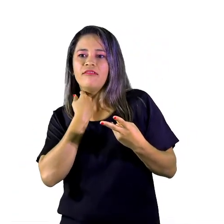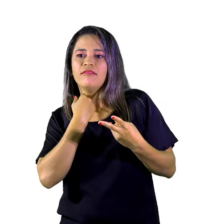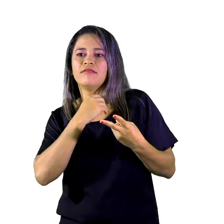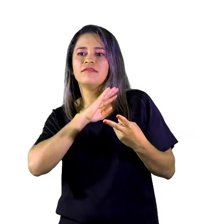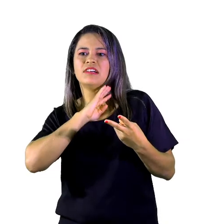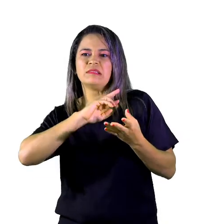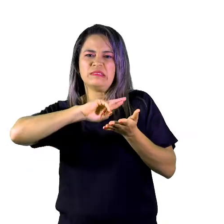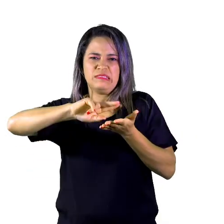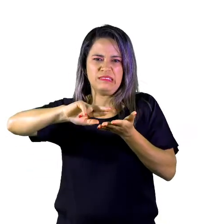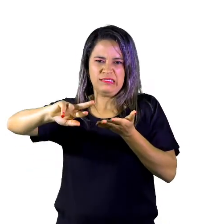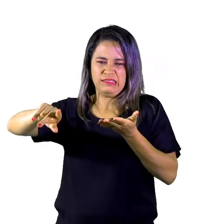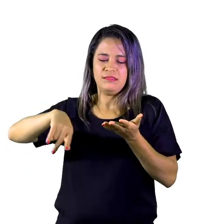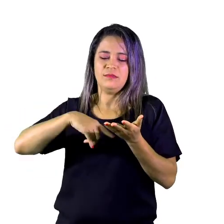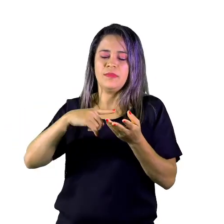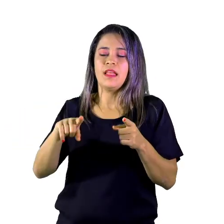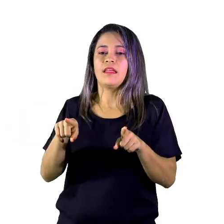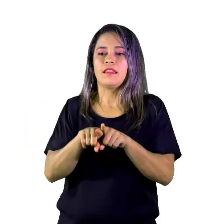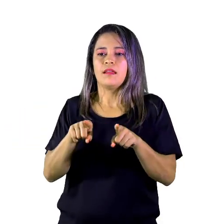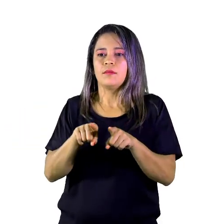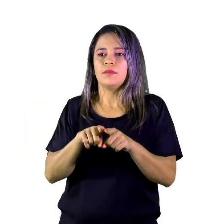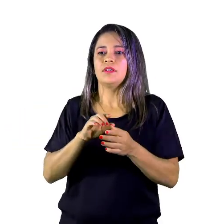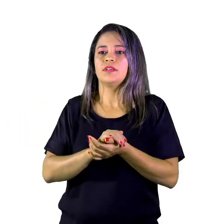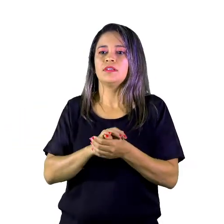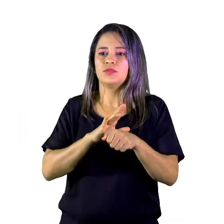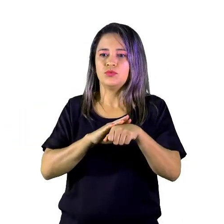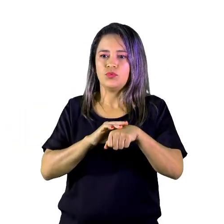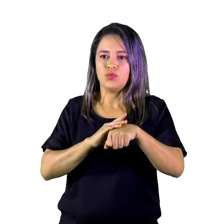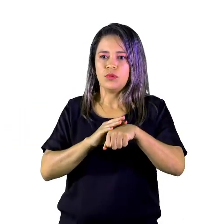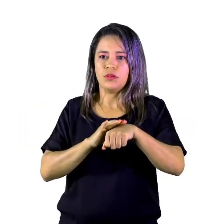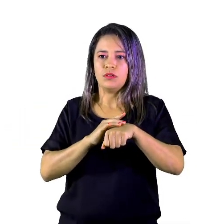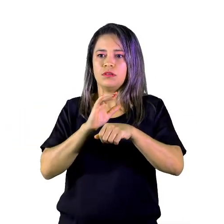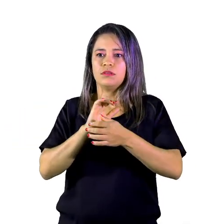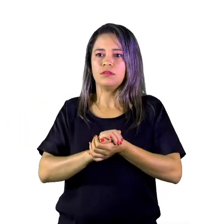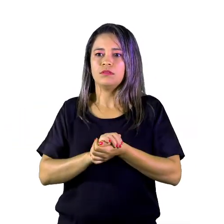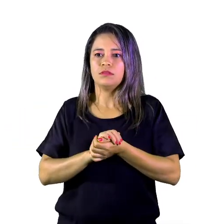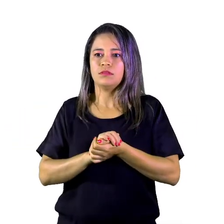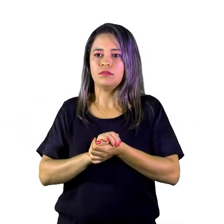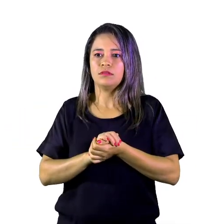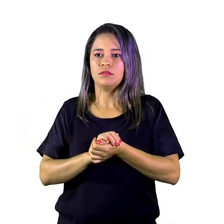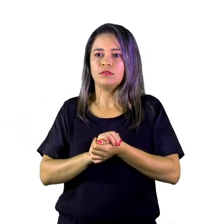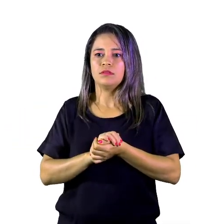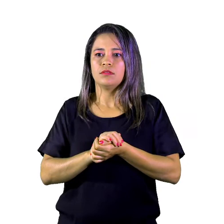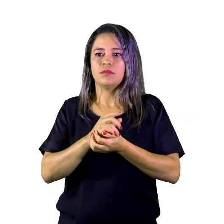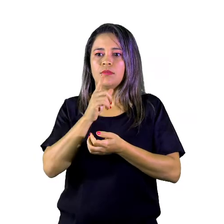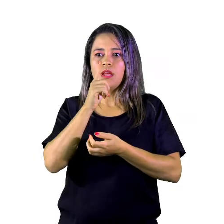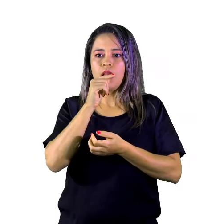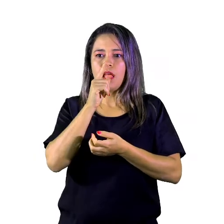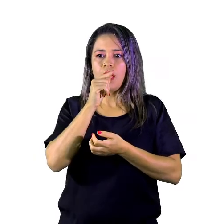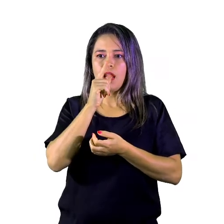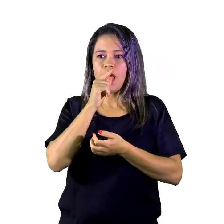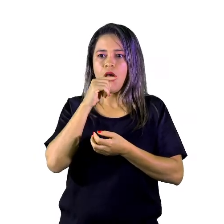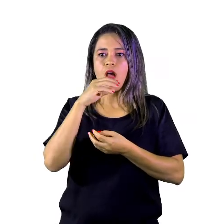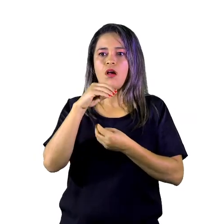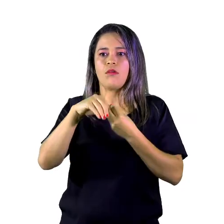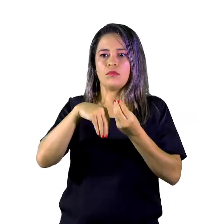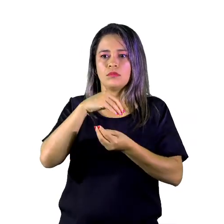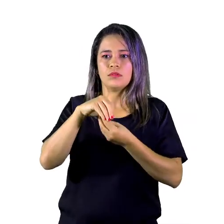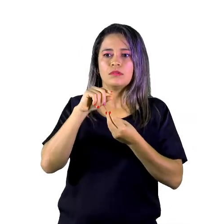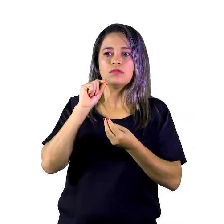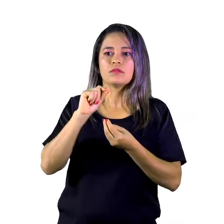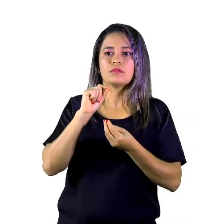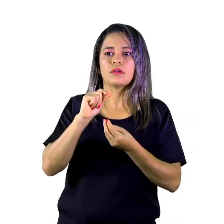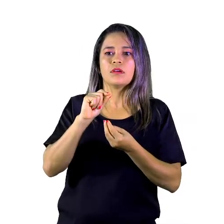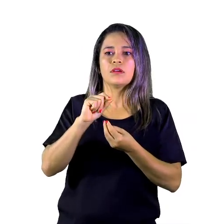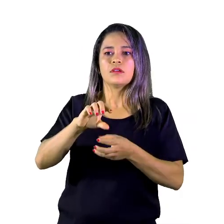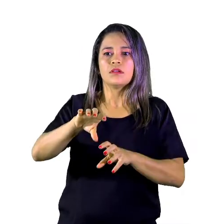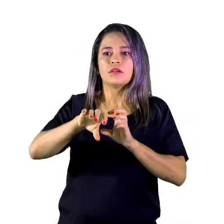entre outras. Temos também as doenças, né, transmitidas pela água, relacionadas com a água, que são adquiridas